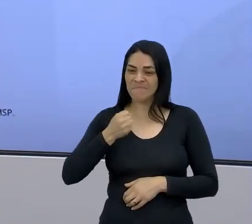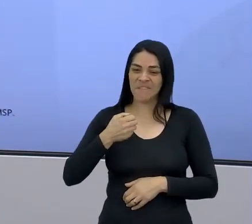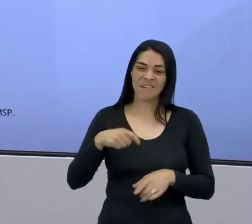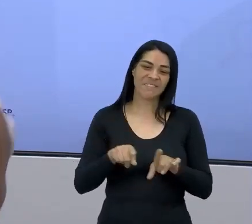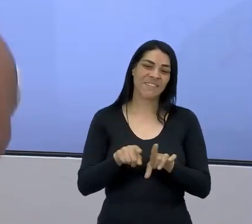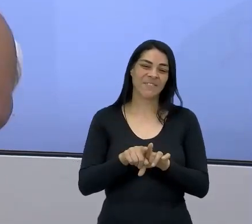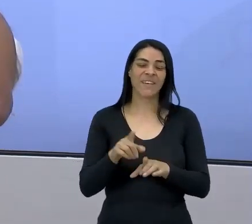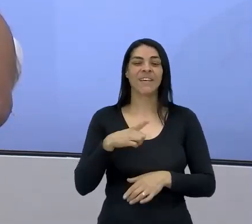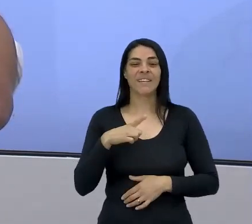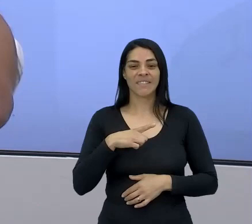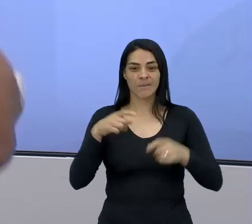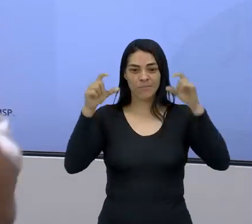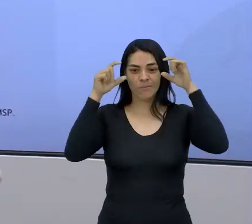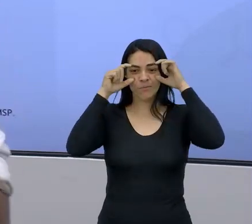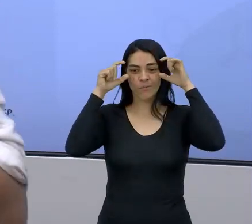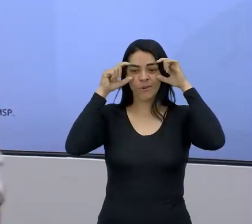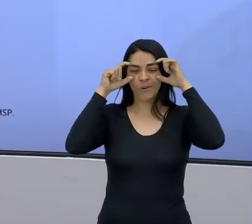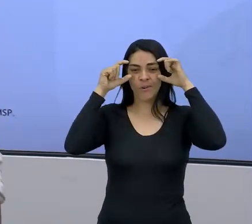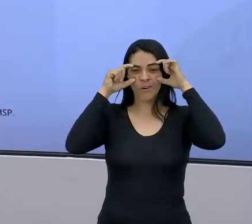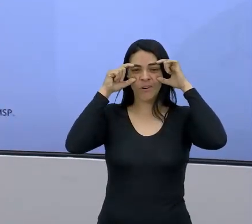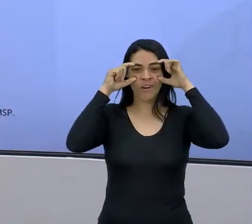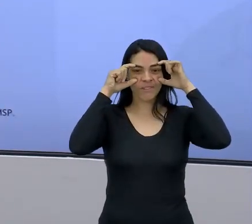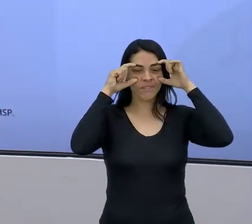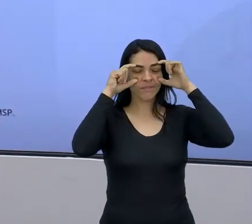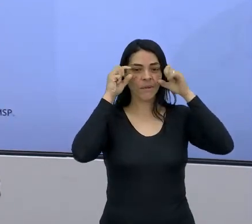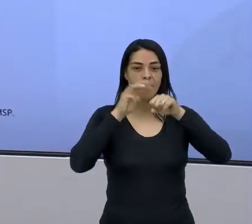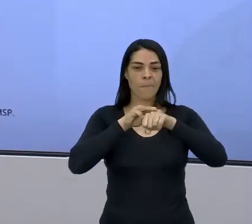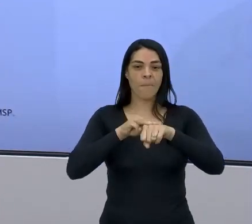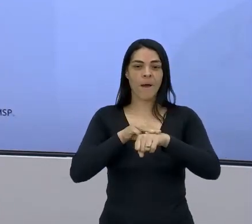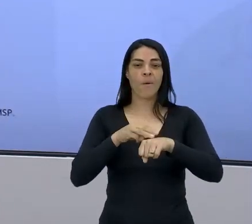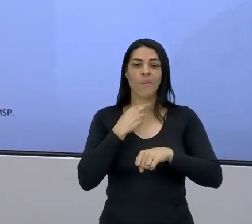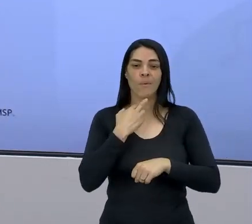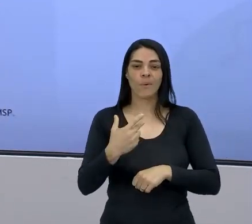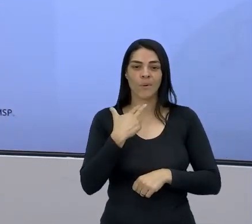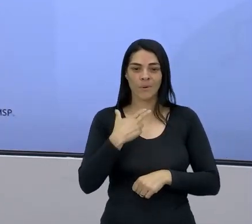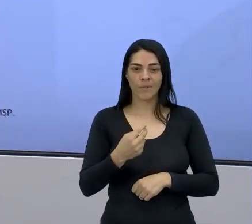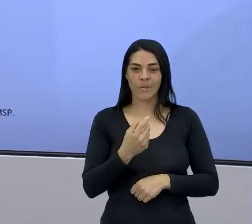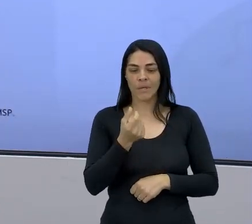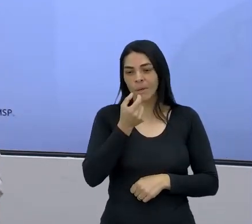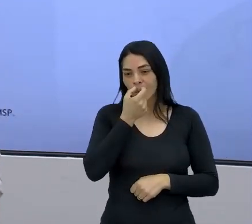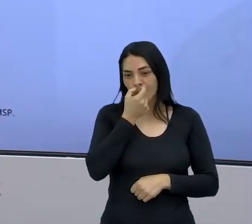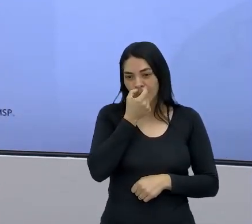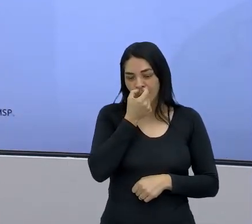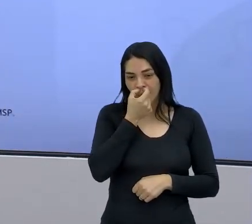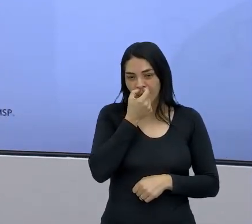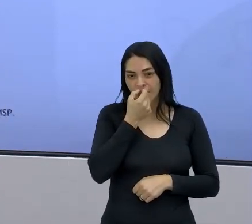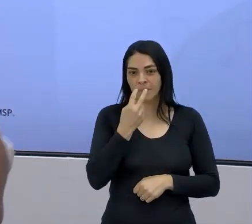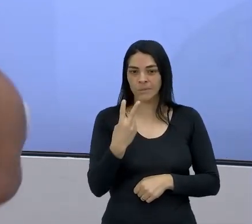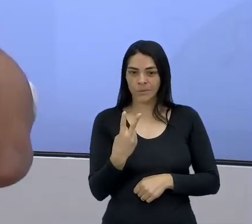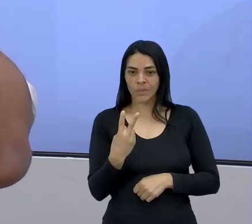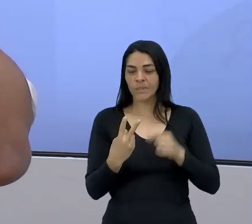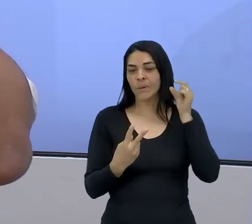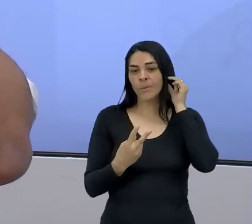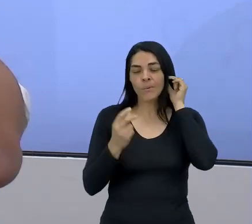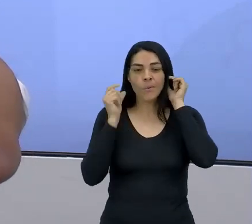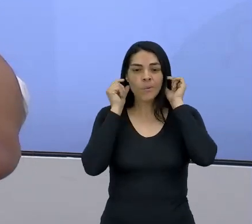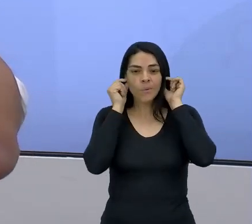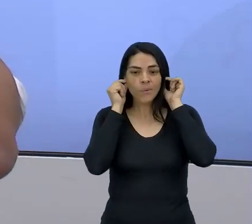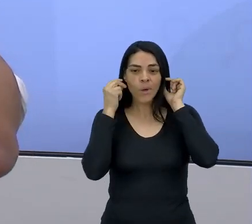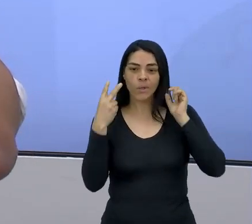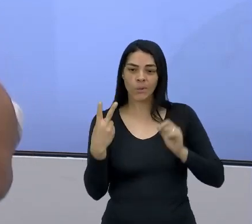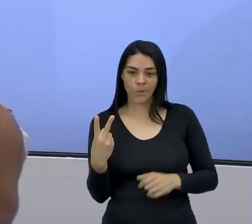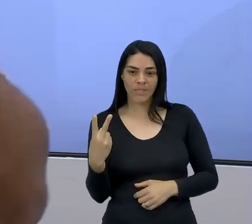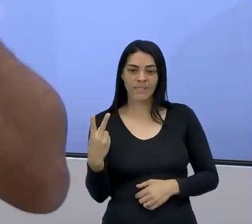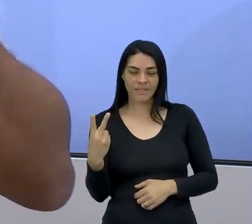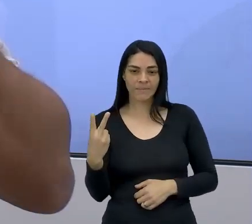Eu tenho um óculos de armação marrom. Eu tenho 2 piercings no nariz. Eu tenho piercings e brincos nas 2